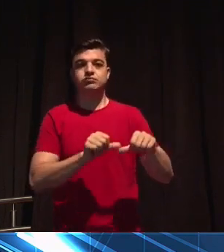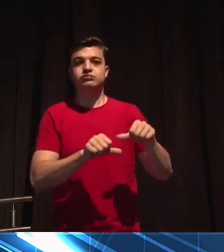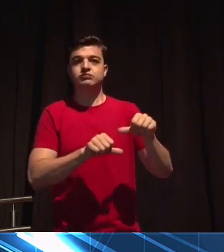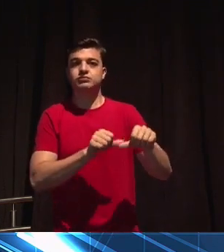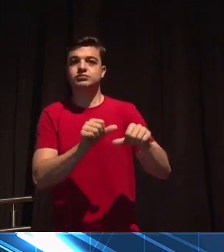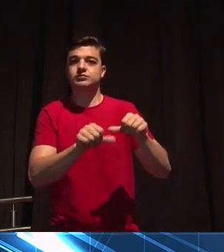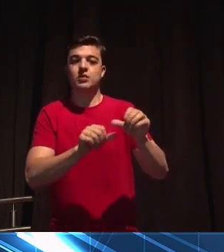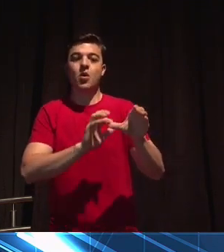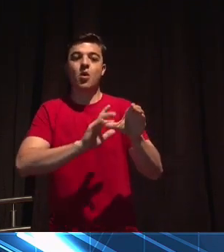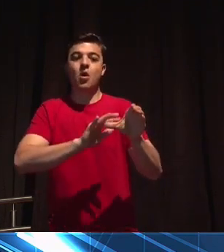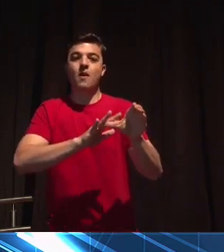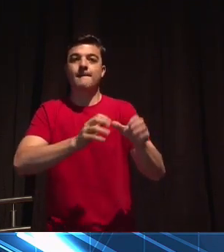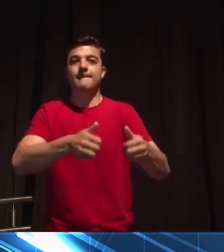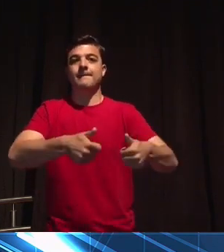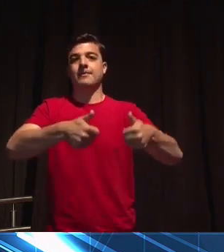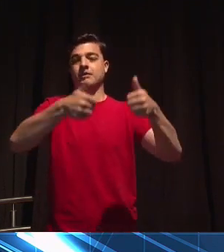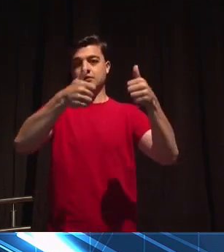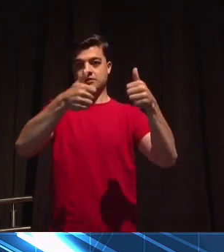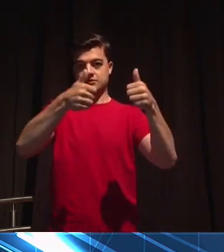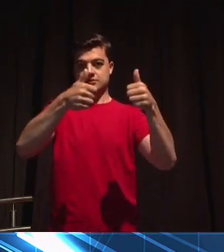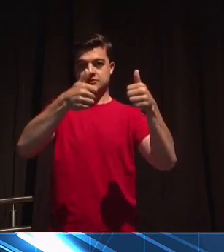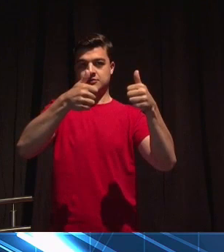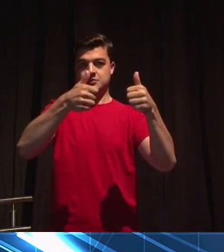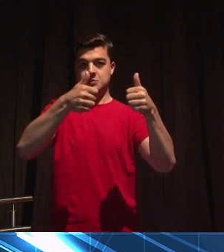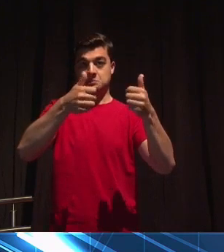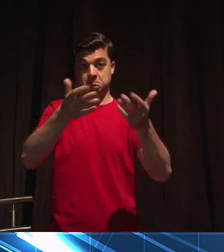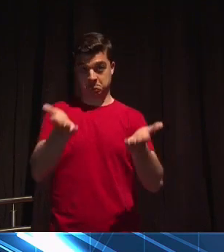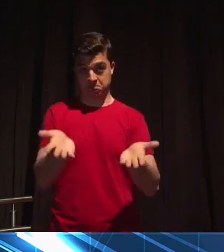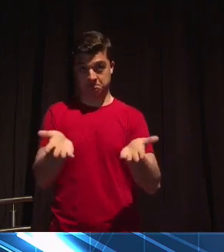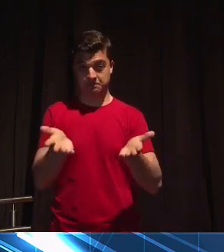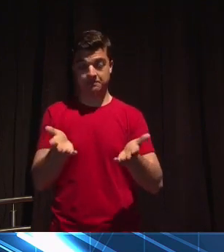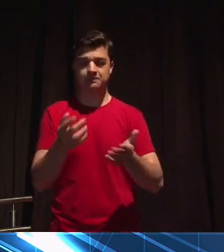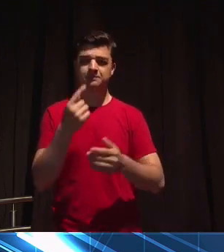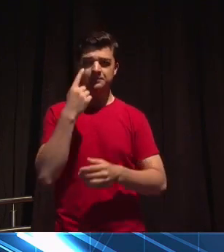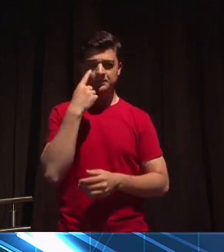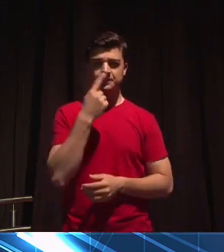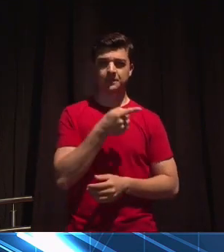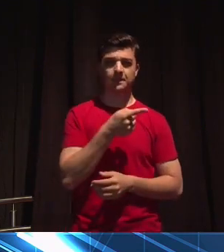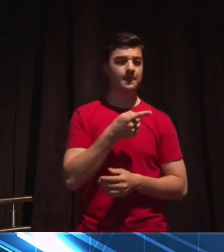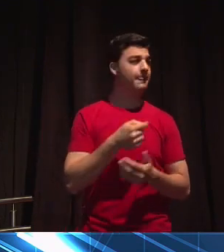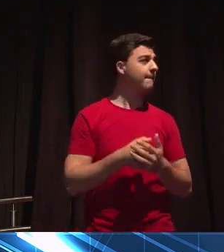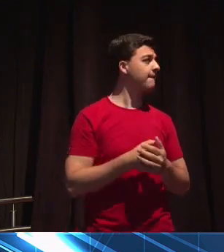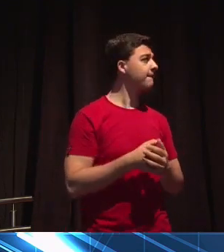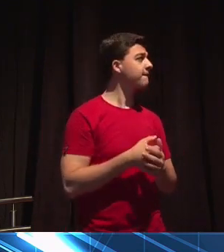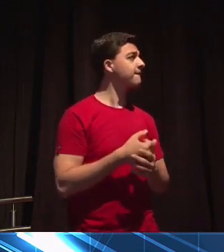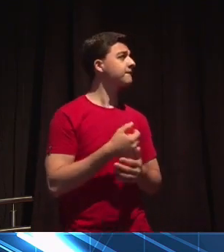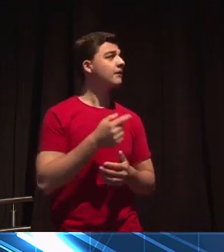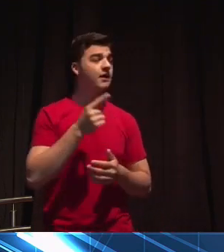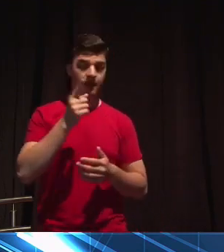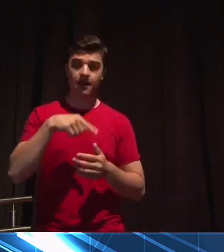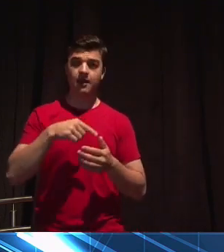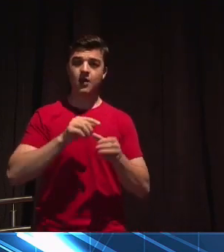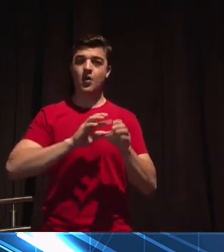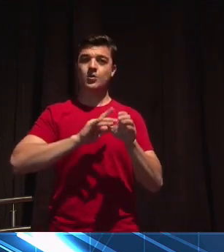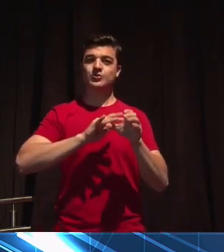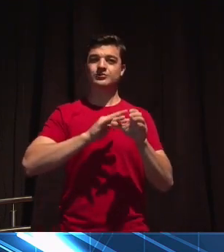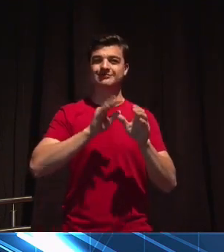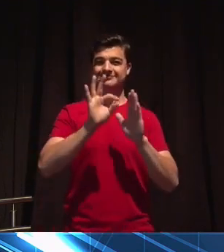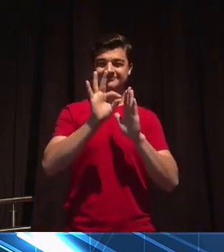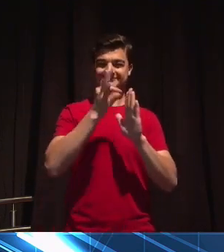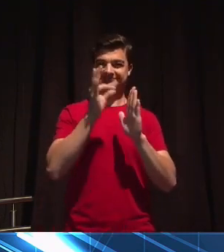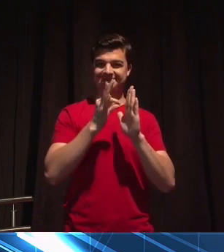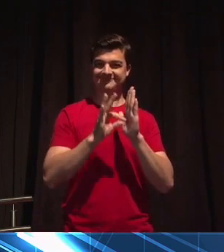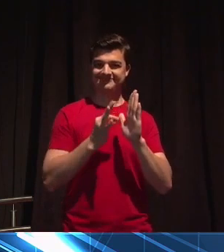no estado melhor Então pessoal essa isso que eu quero contar a transformação de um código e quem vai contar